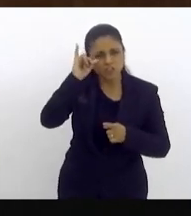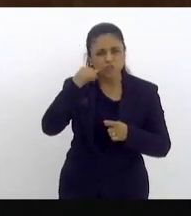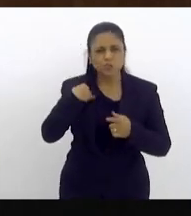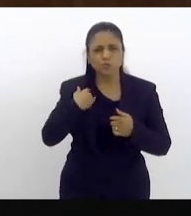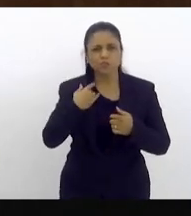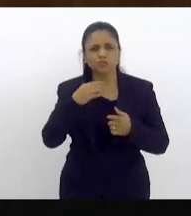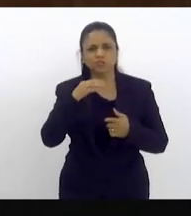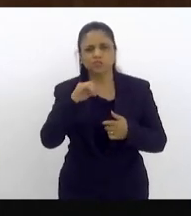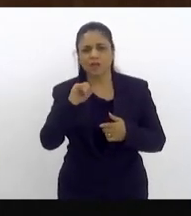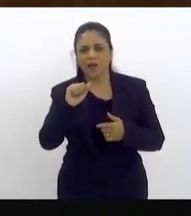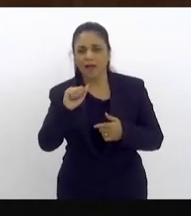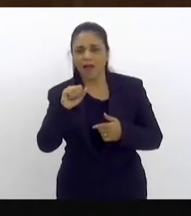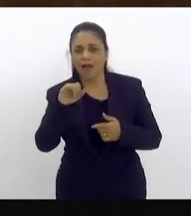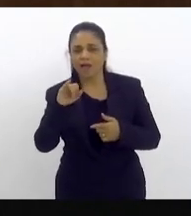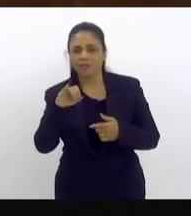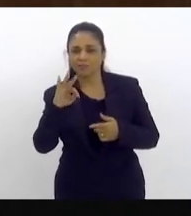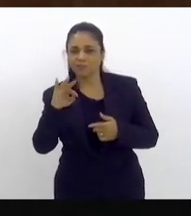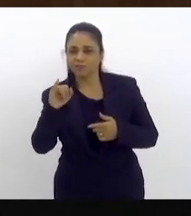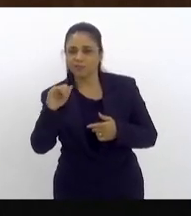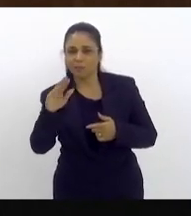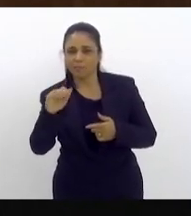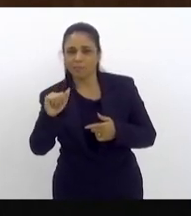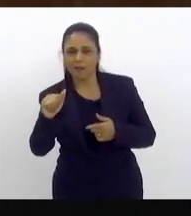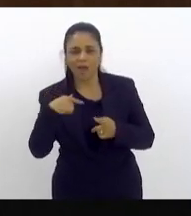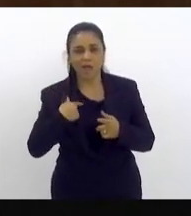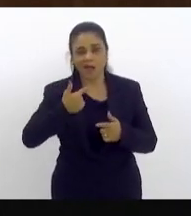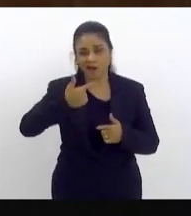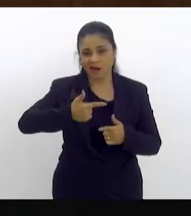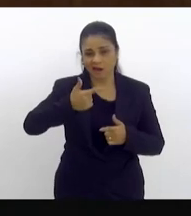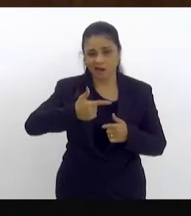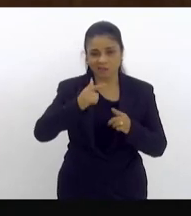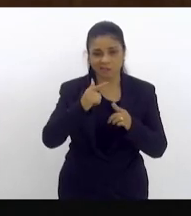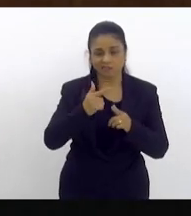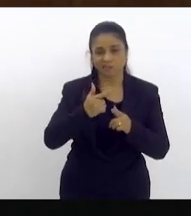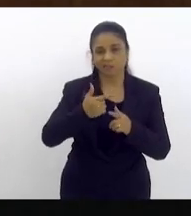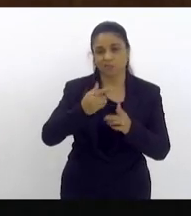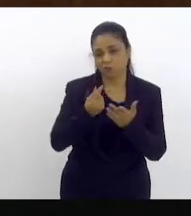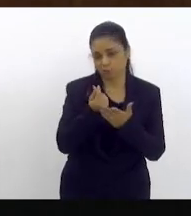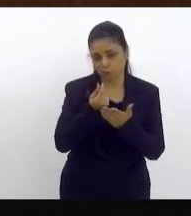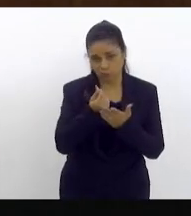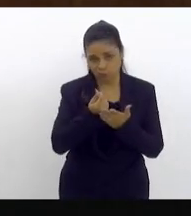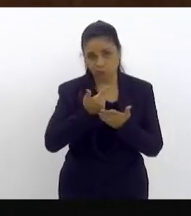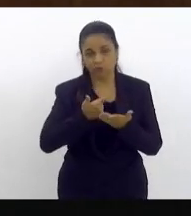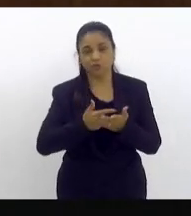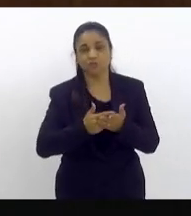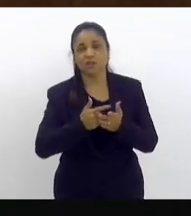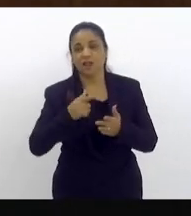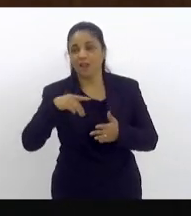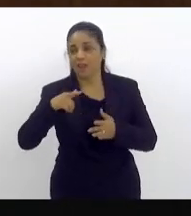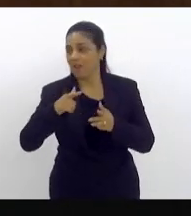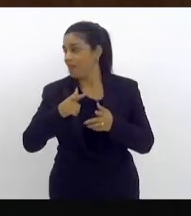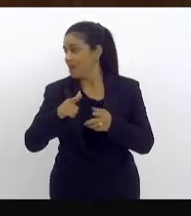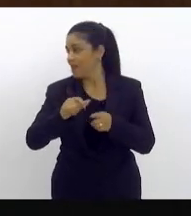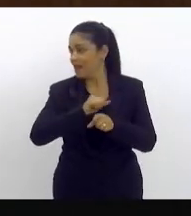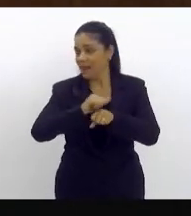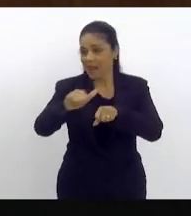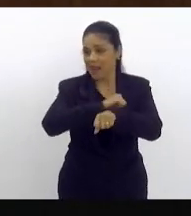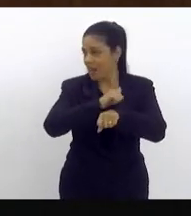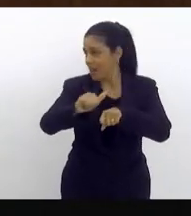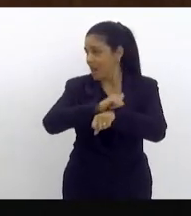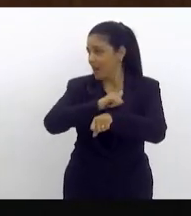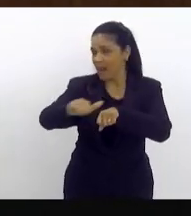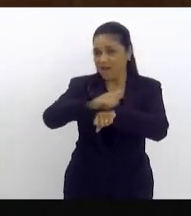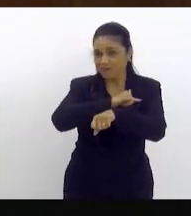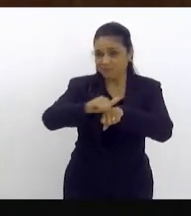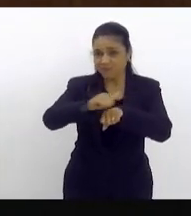cueca caixa dois de campanha escândalo dos Correios lava jato malas de dinheiro propino adulto